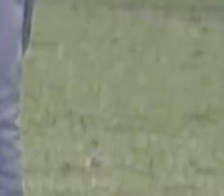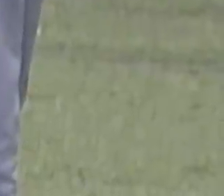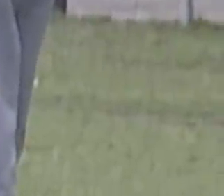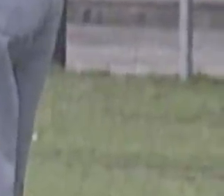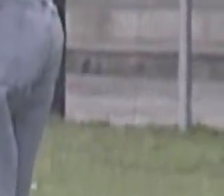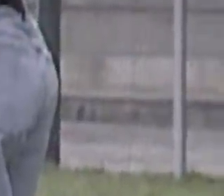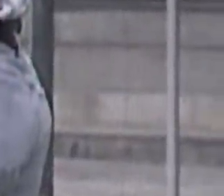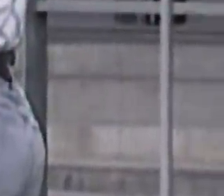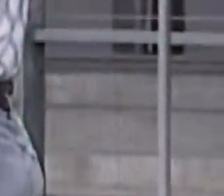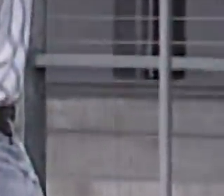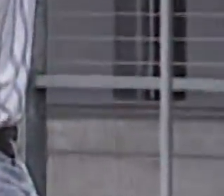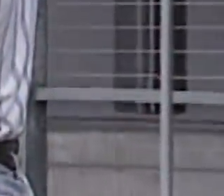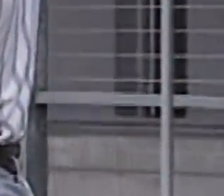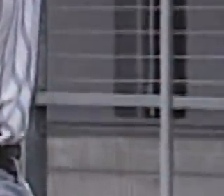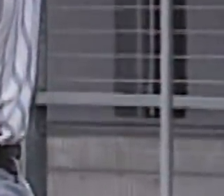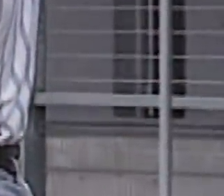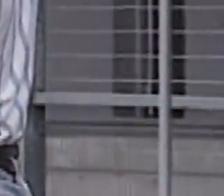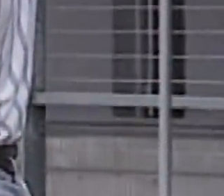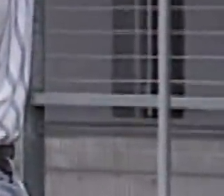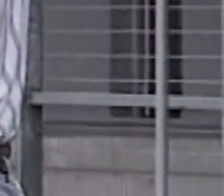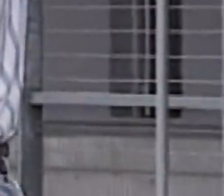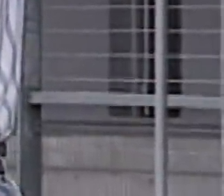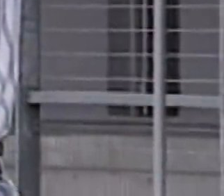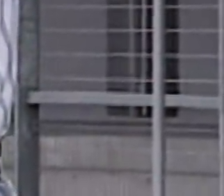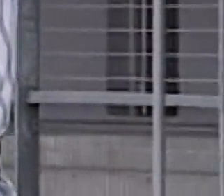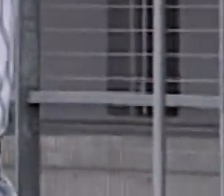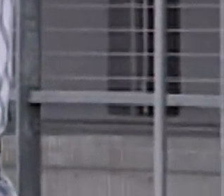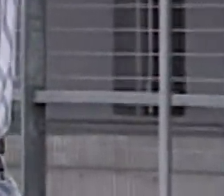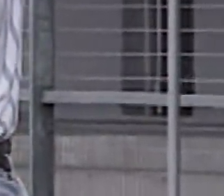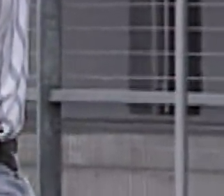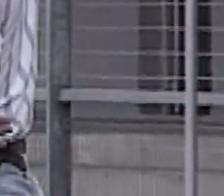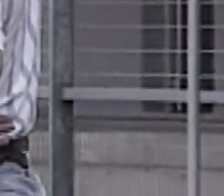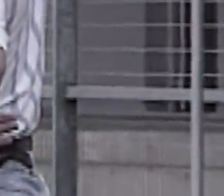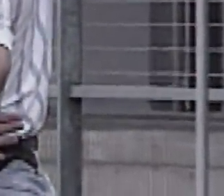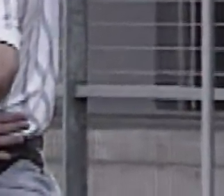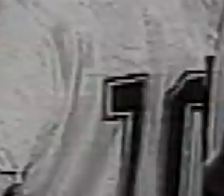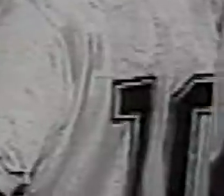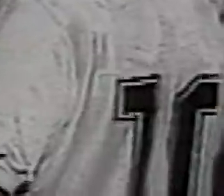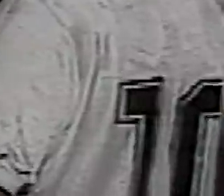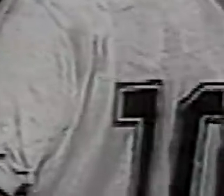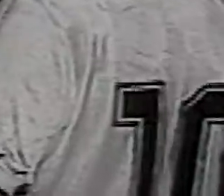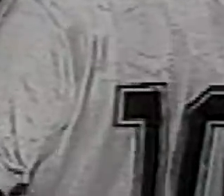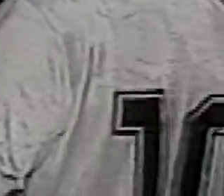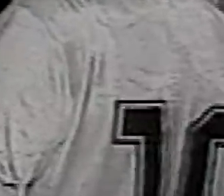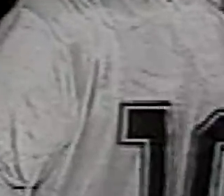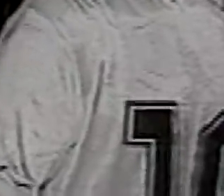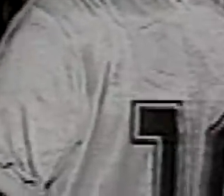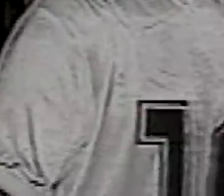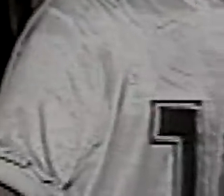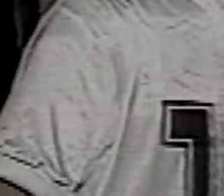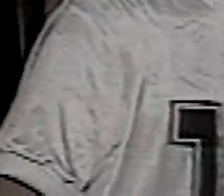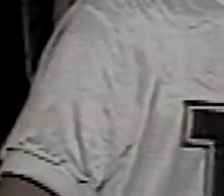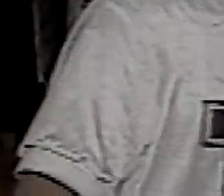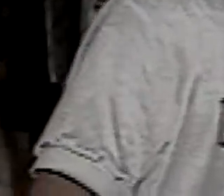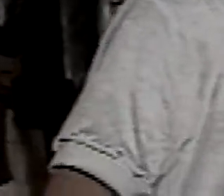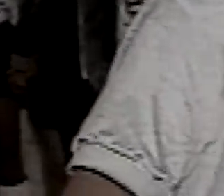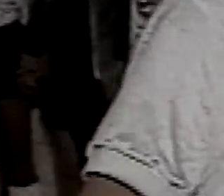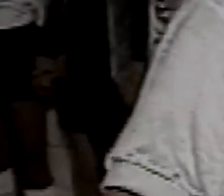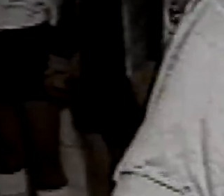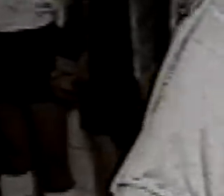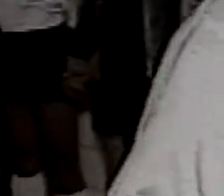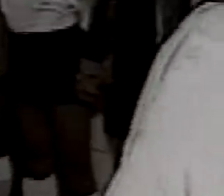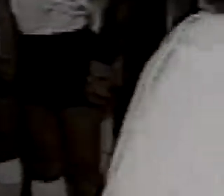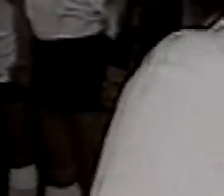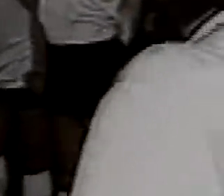até os apitos finais. A história não esquece que a bola se negou, mas chorou nosso gol. E vai se